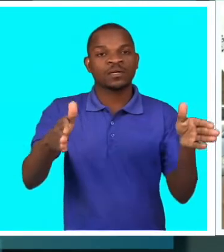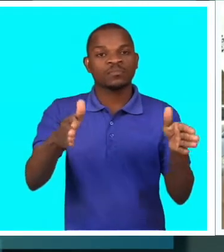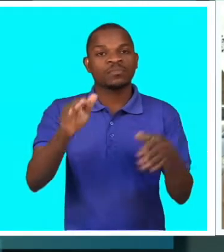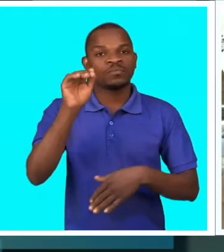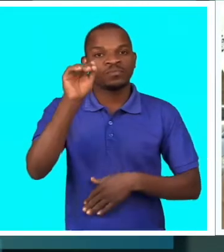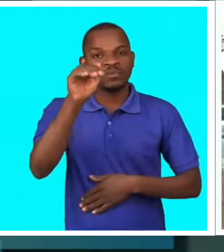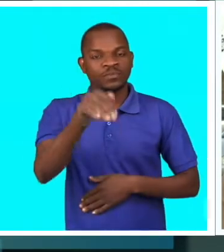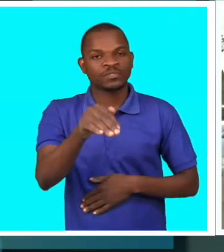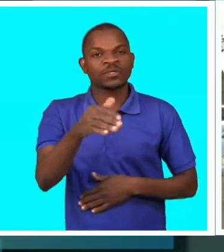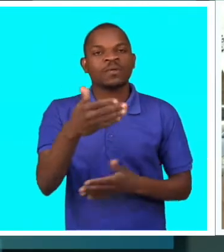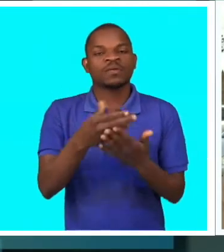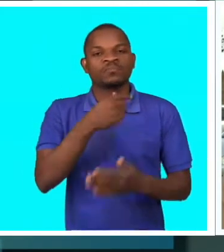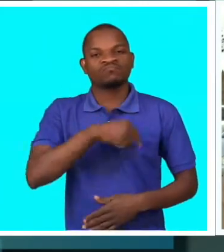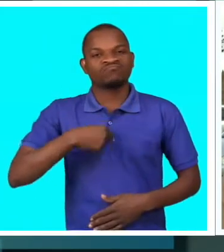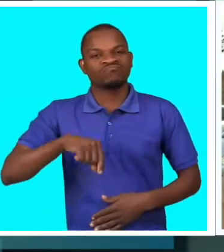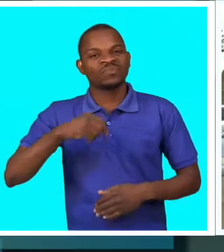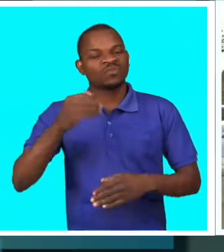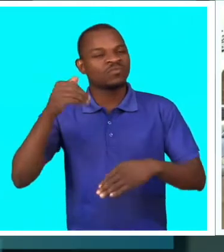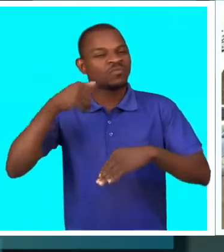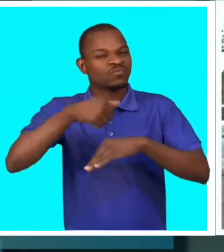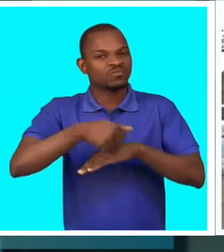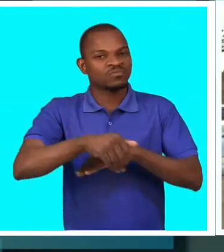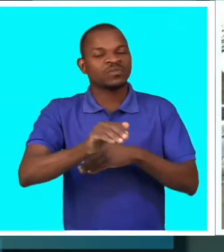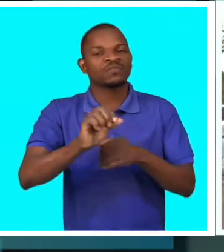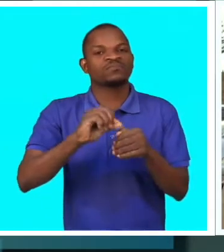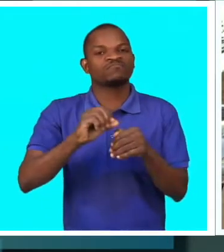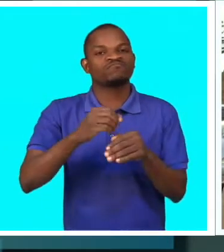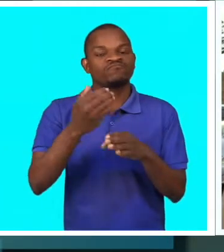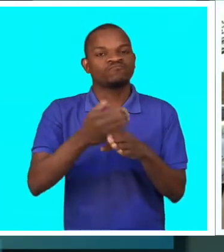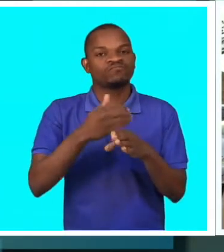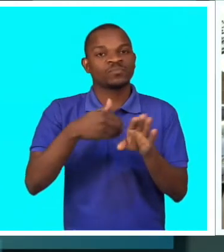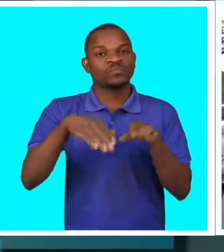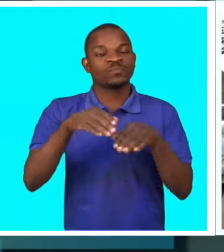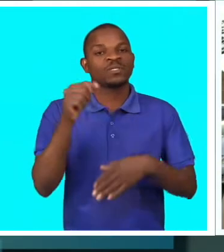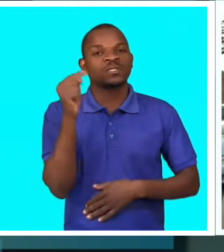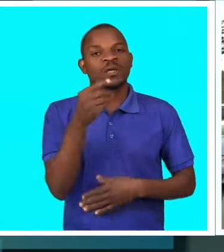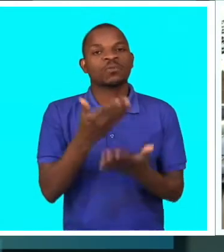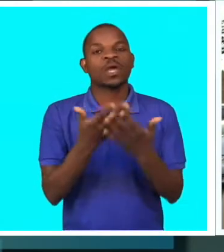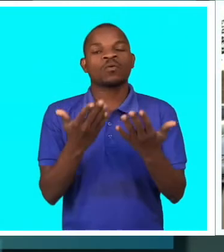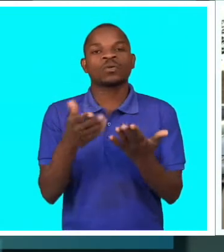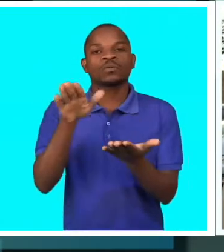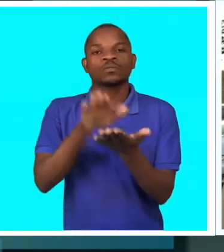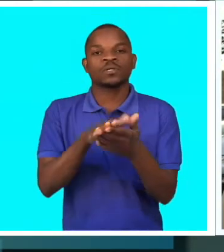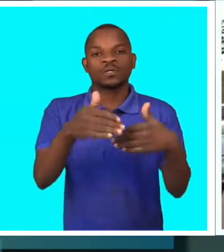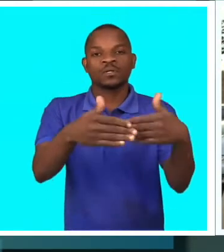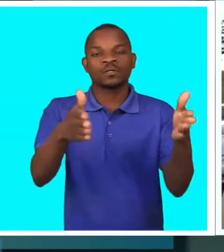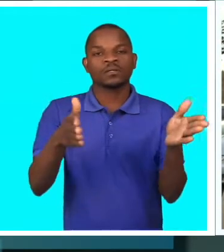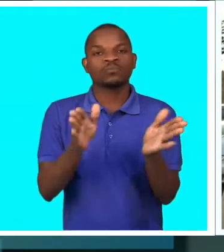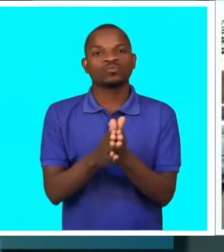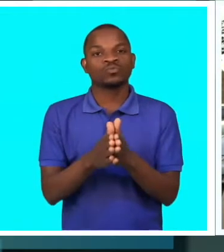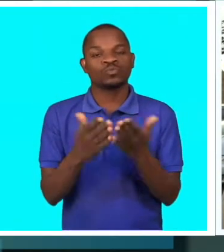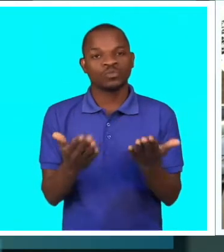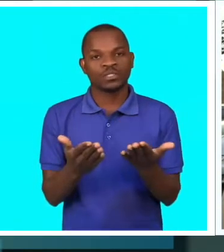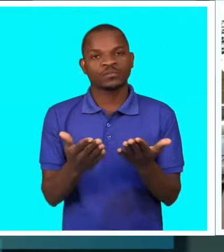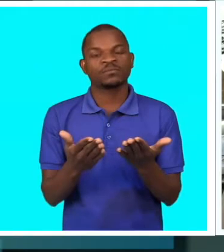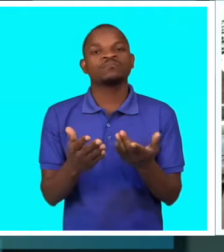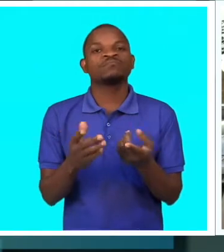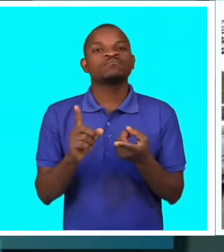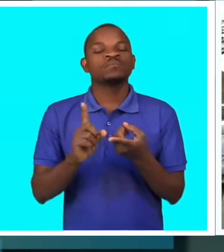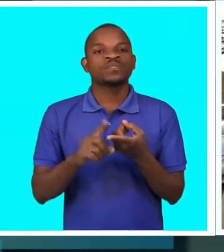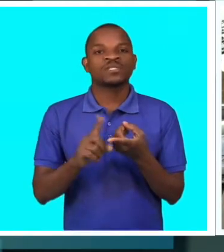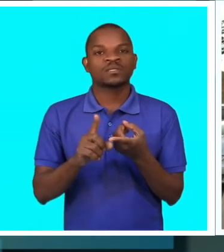baixa, no sentido de Machacan voltar a jogar na baixa. Neste momento, Machacan não tem casa própria. Esse é um dos pilares